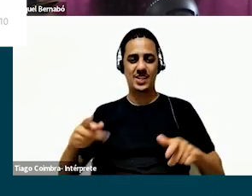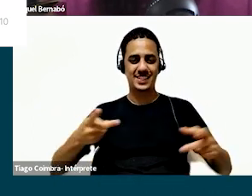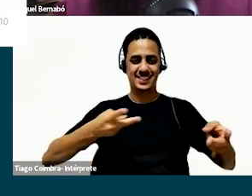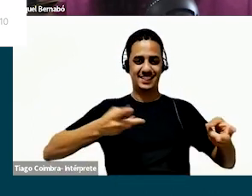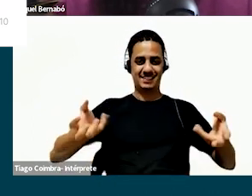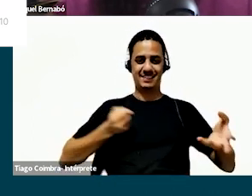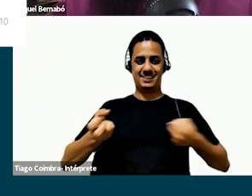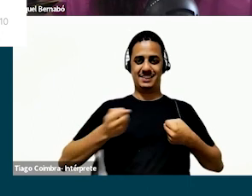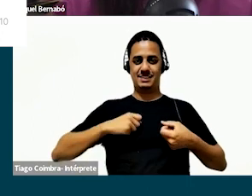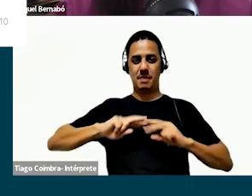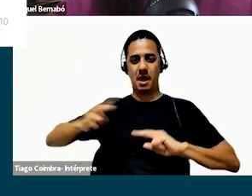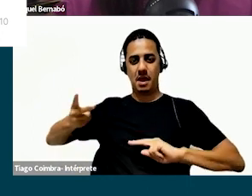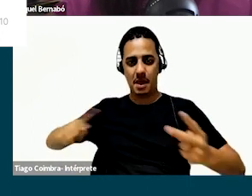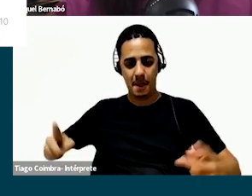pessoas.